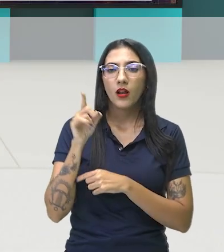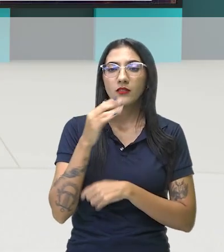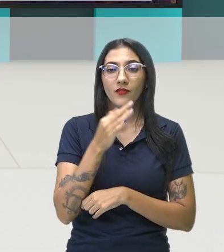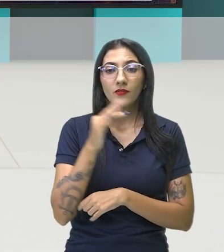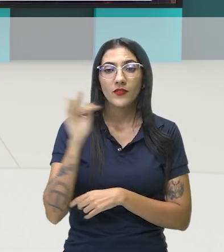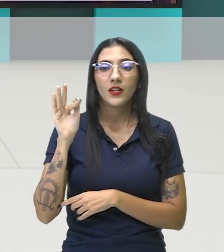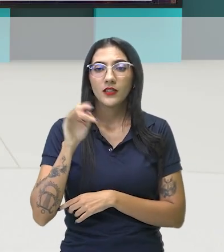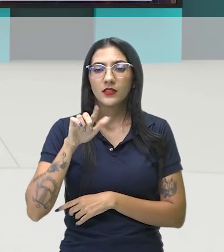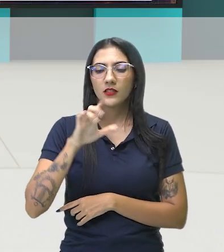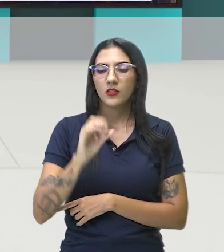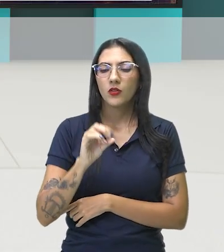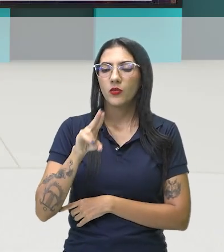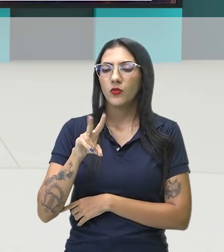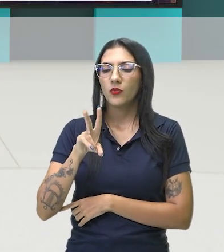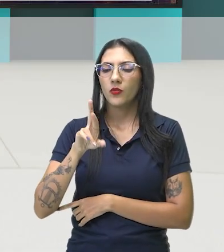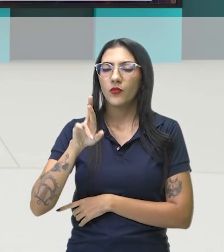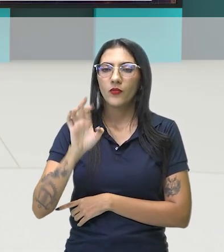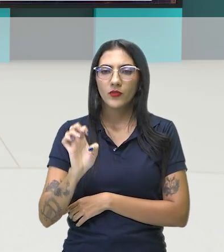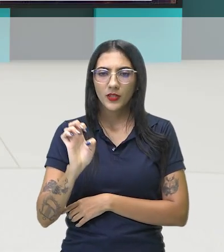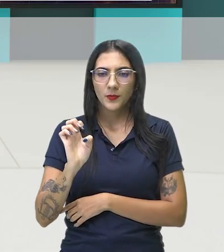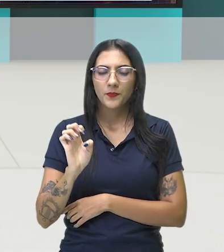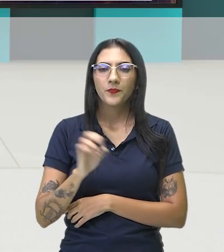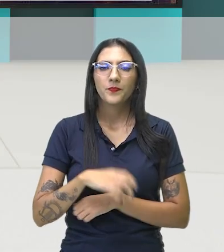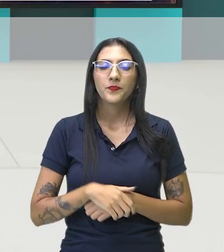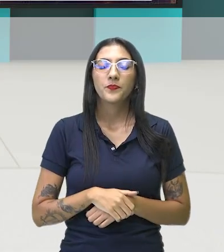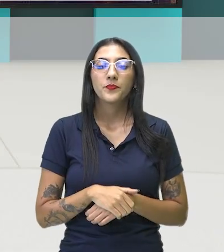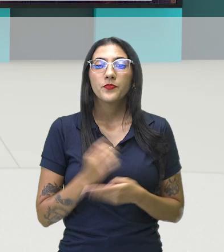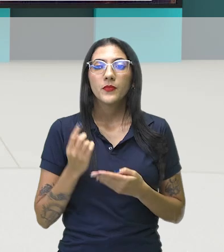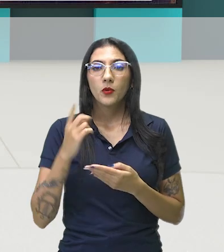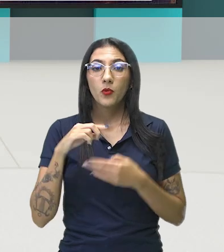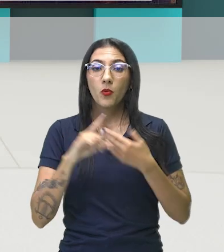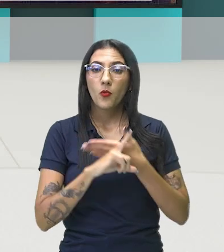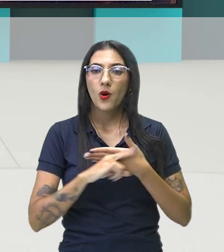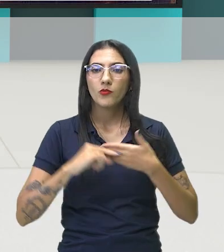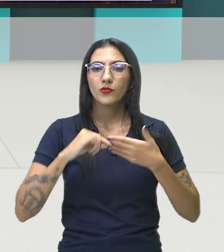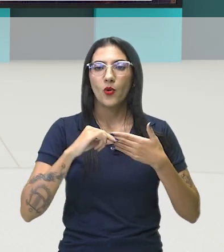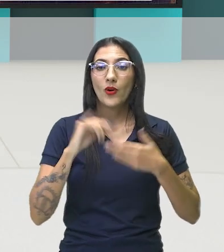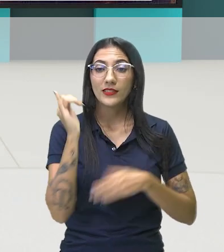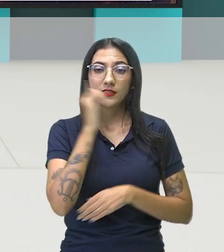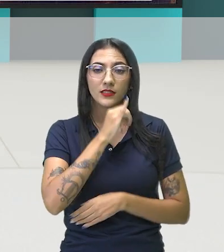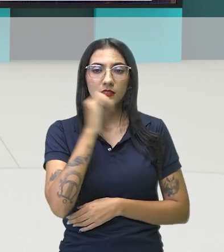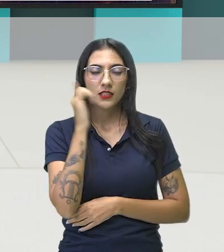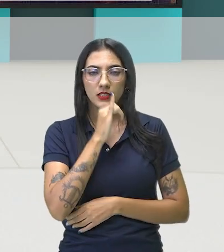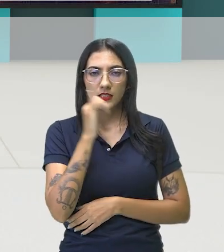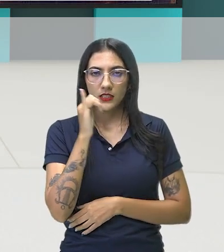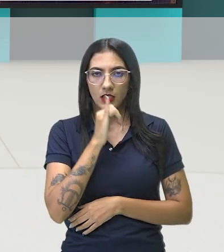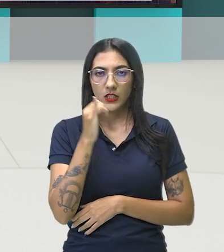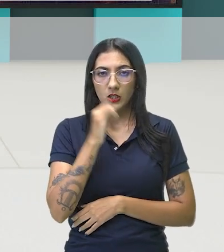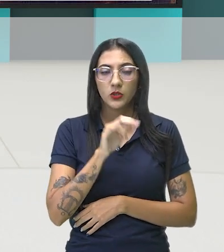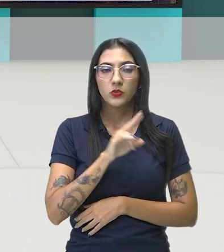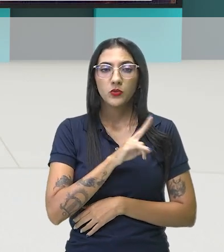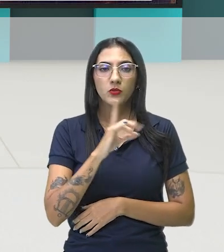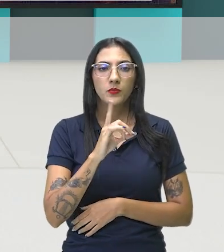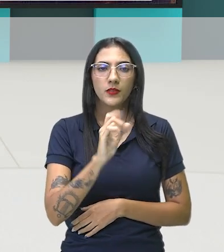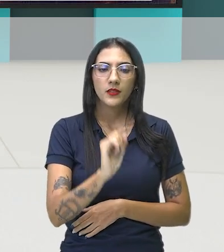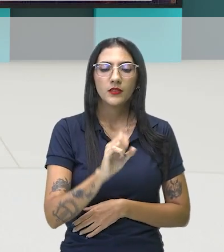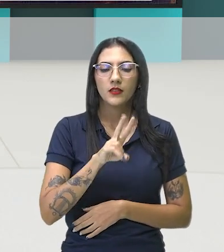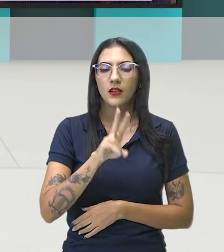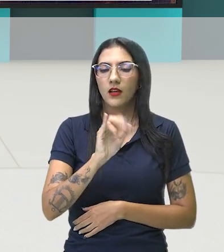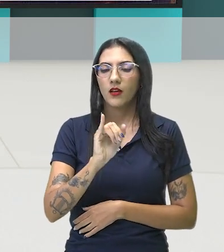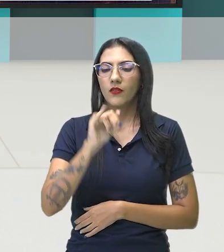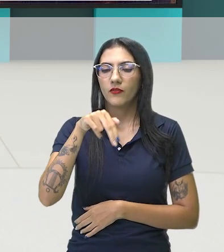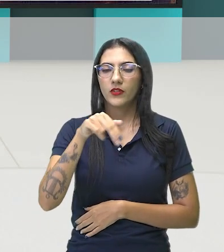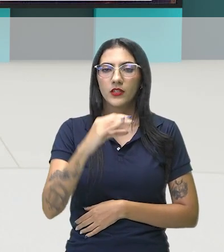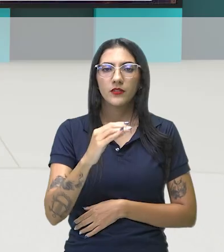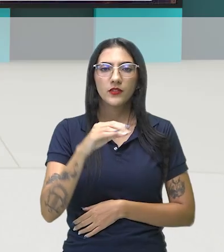Louvre e ela foi pintada por um artista italiano chamado Leonardo da Vinci.